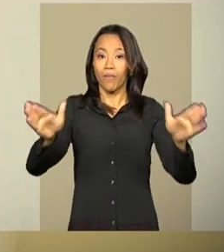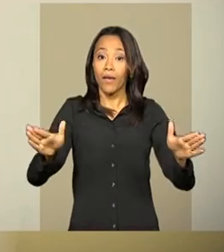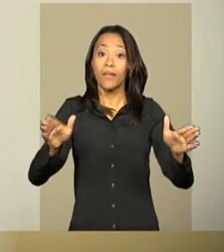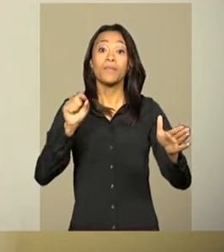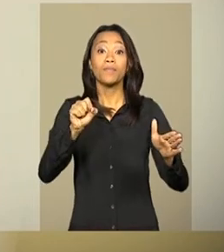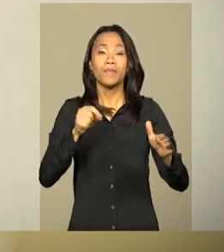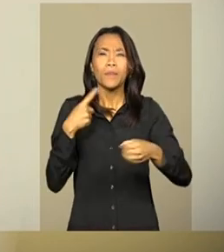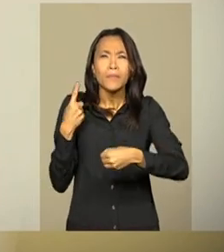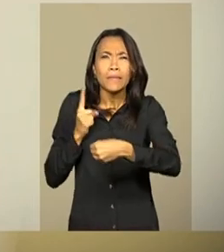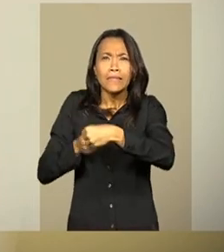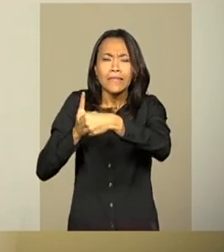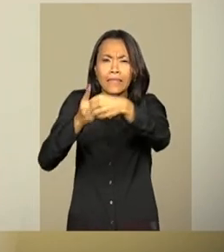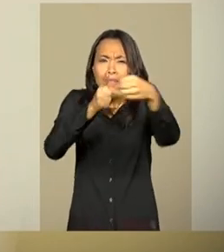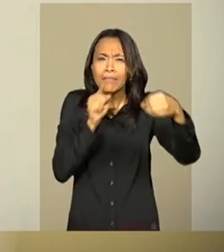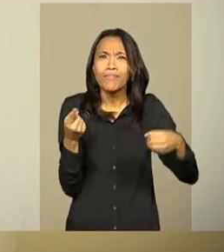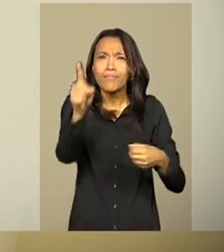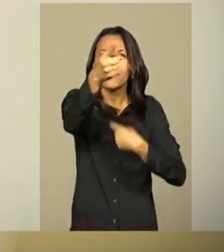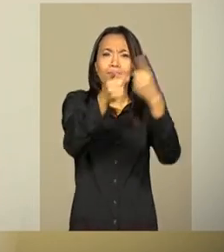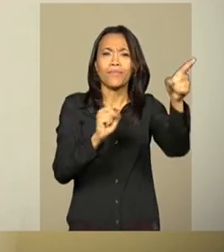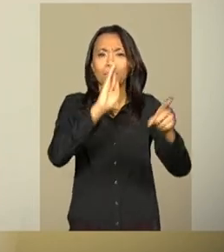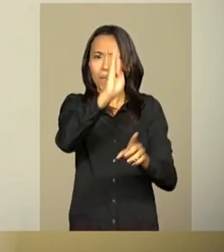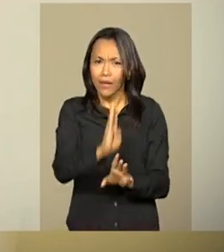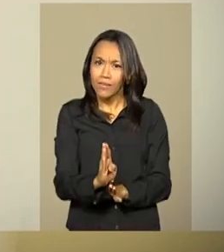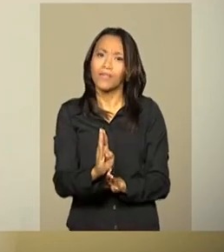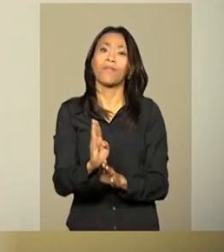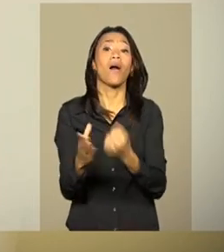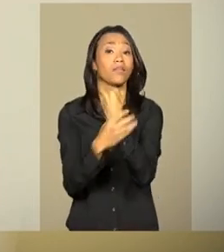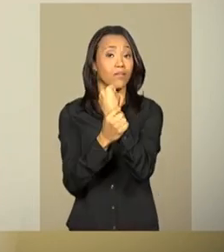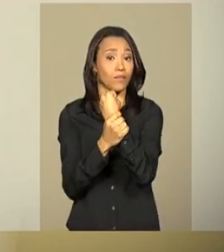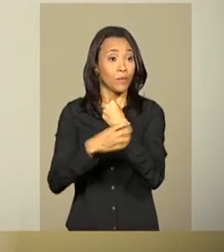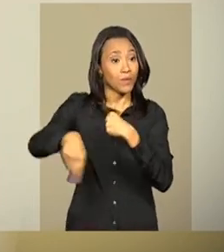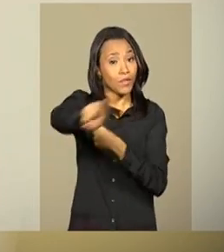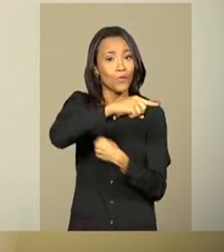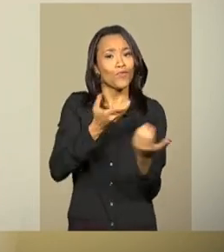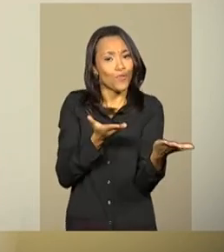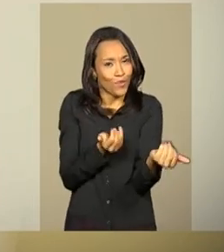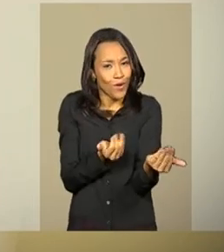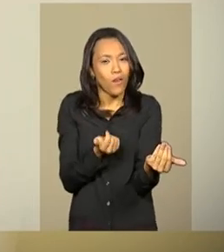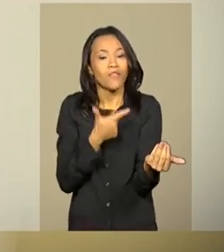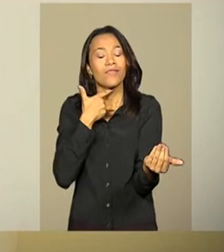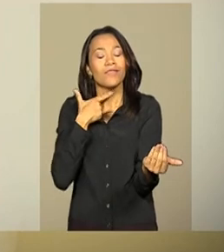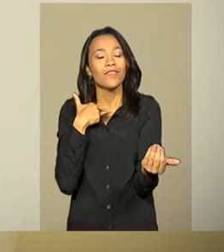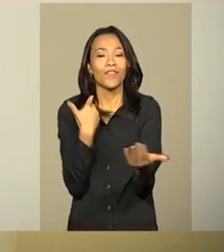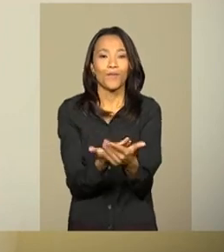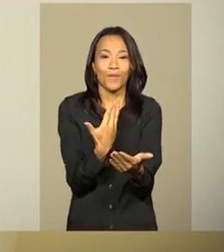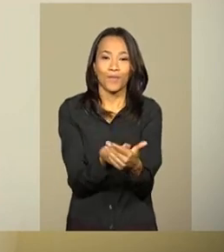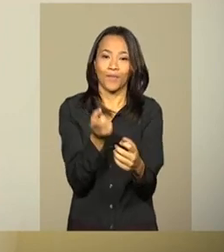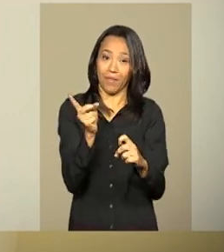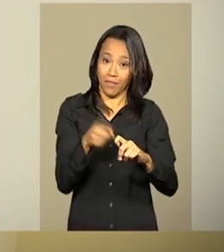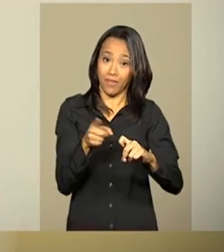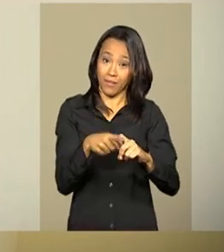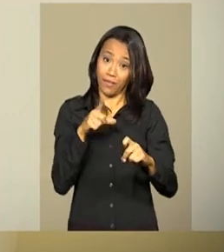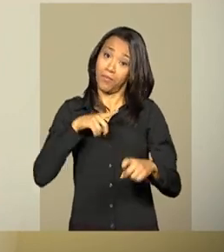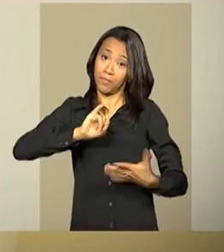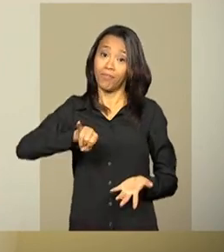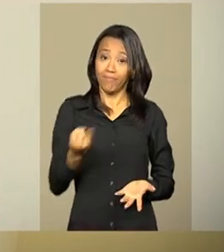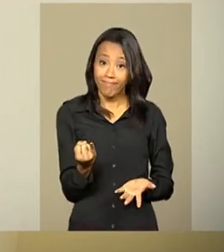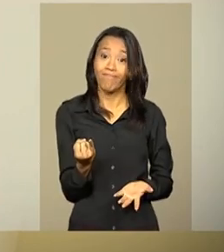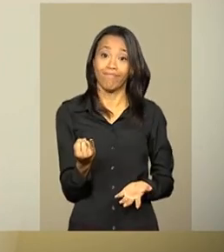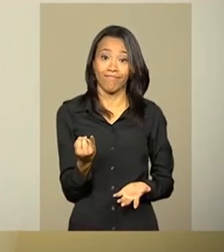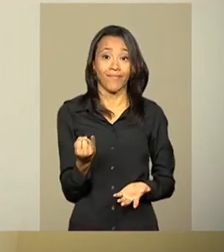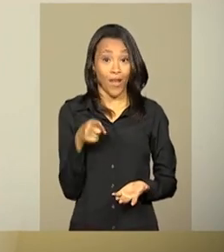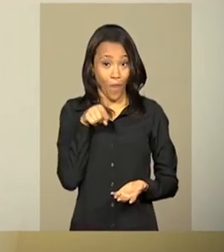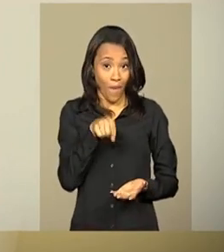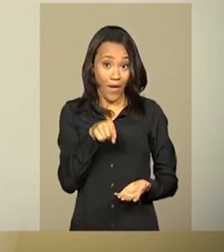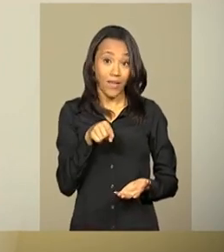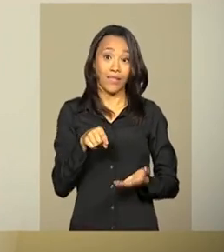pelo interior do Brasil garantido também que os jovens que queiram fazer medicina tenham a sua oportunidade com